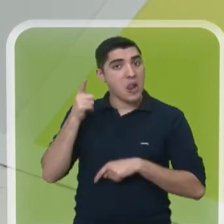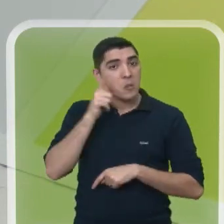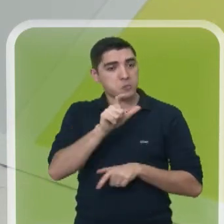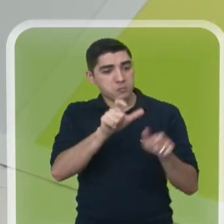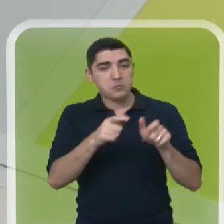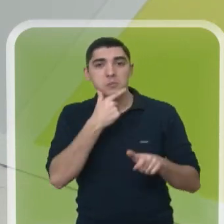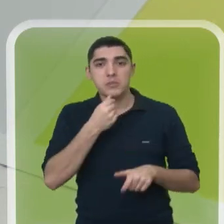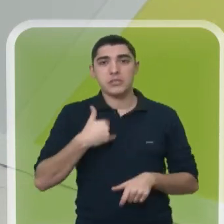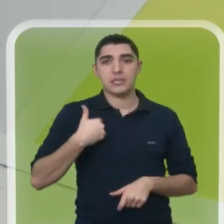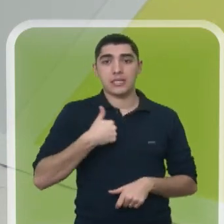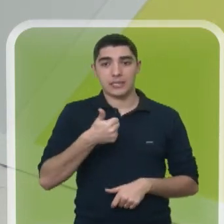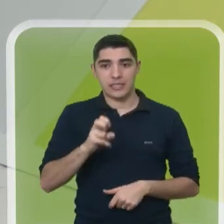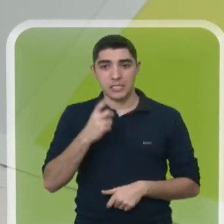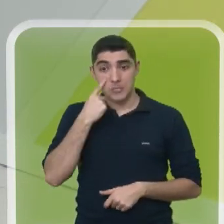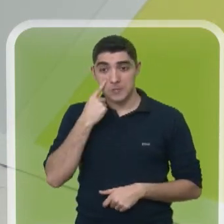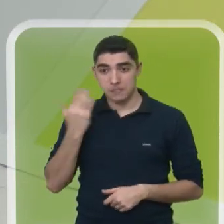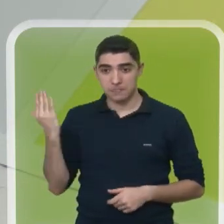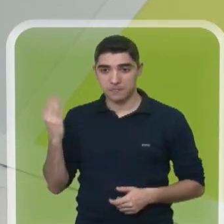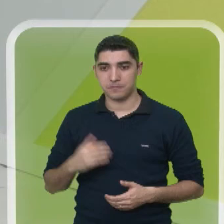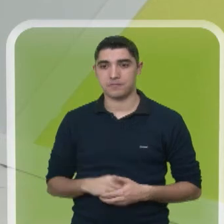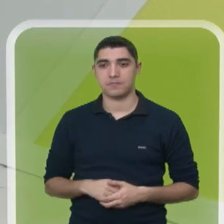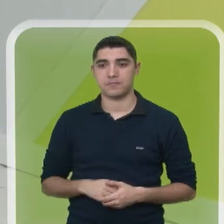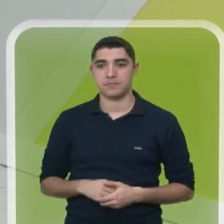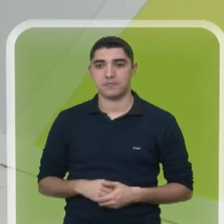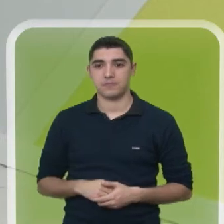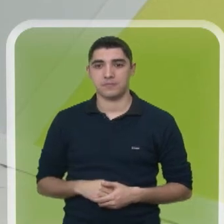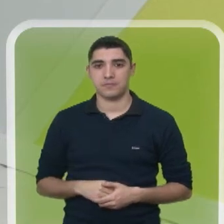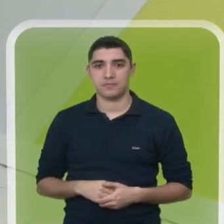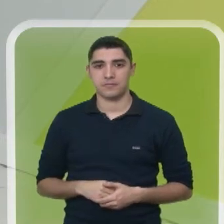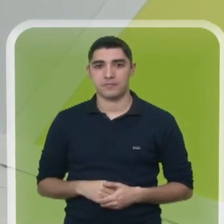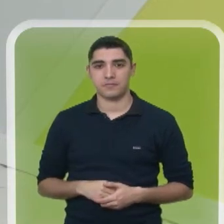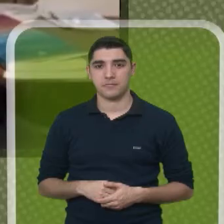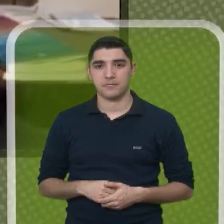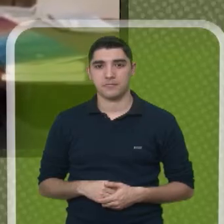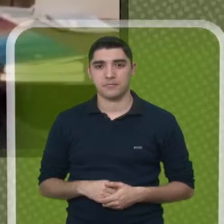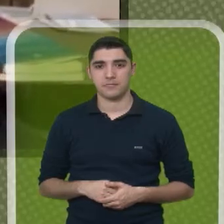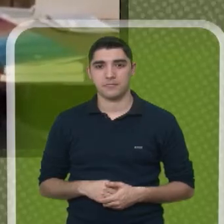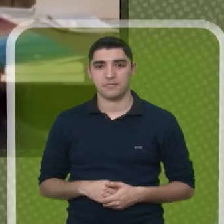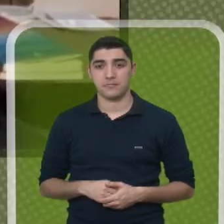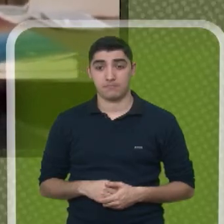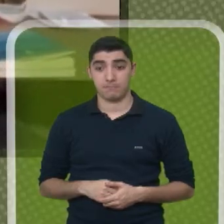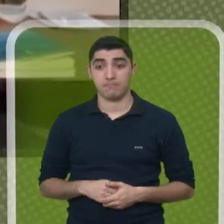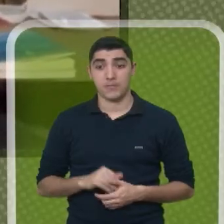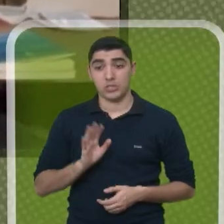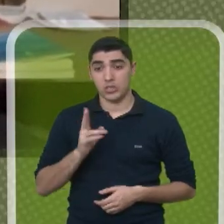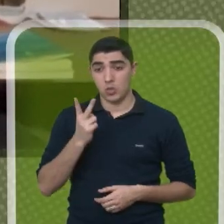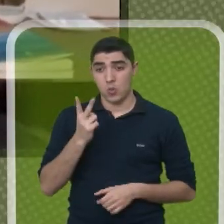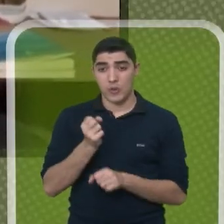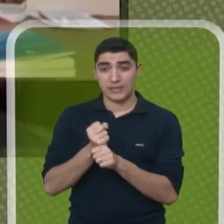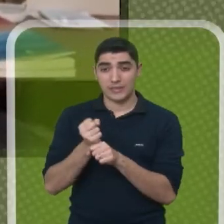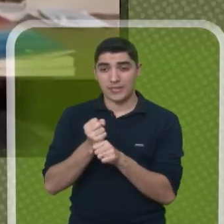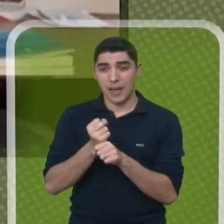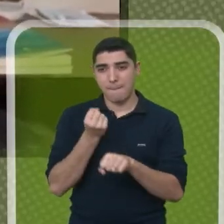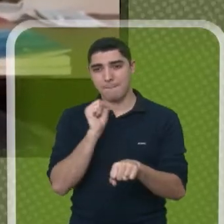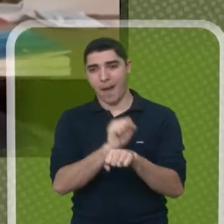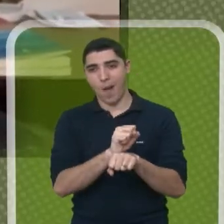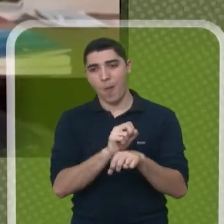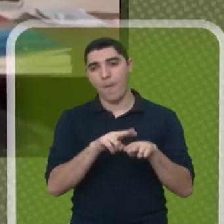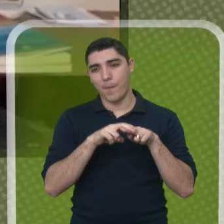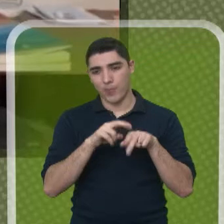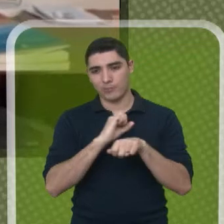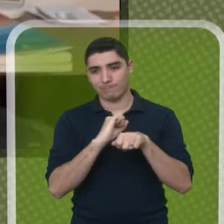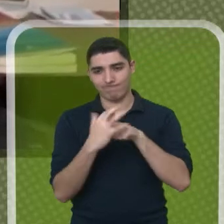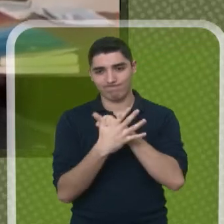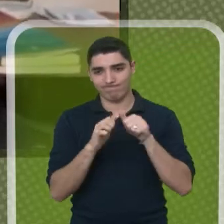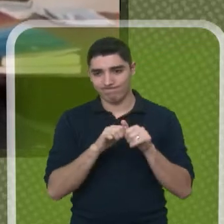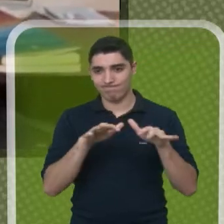do Sub-15. Coloca, Matheus. Depois de 2 anos sem poder jogar por conta da pandemia, a